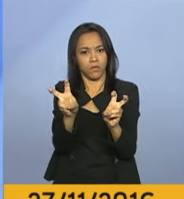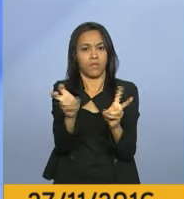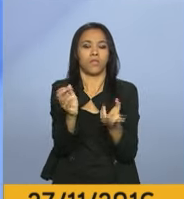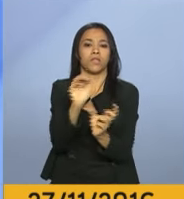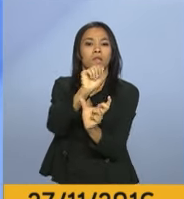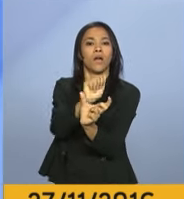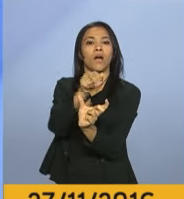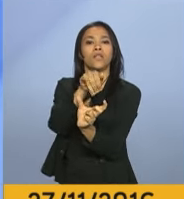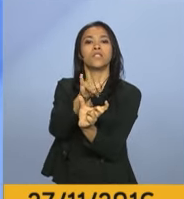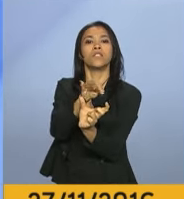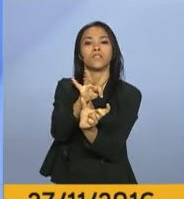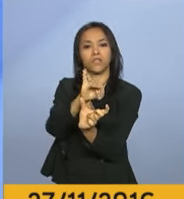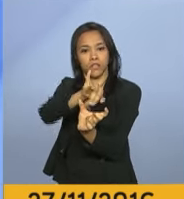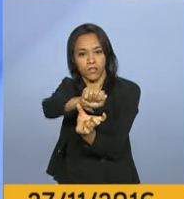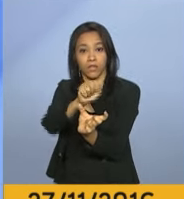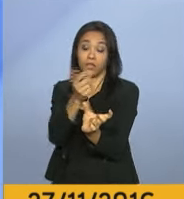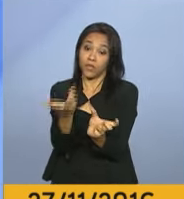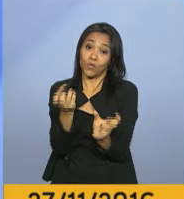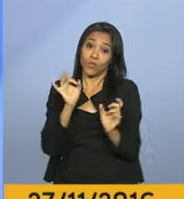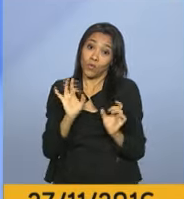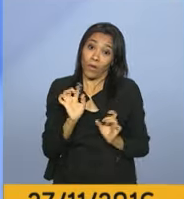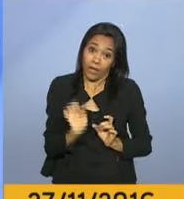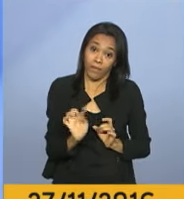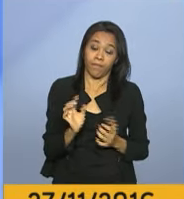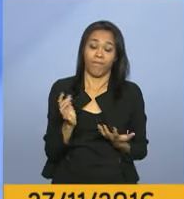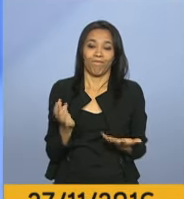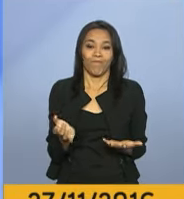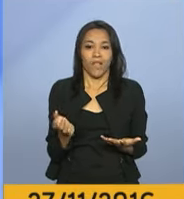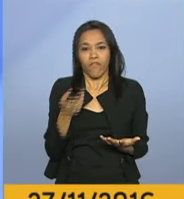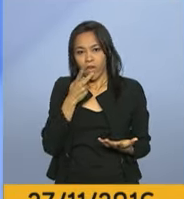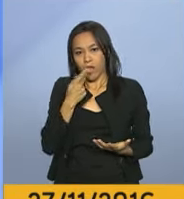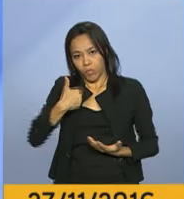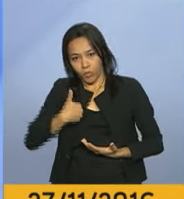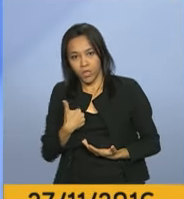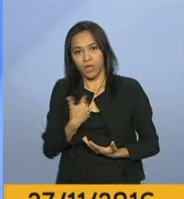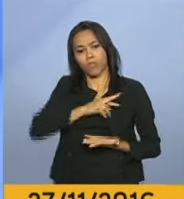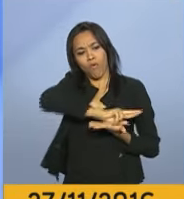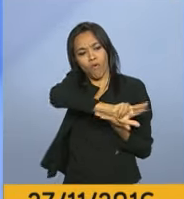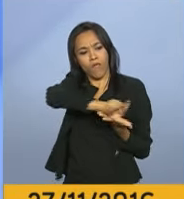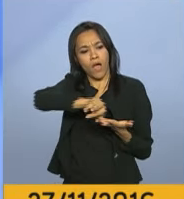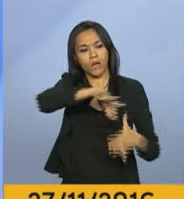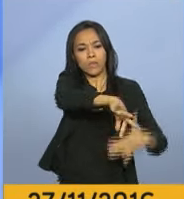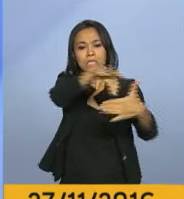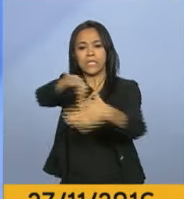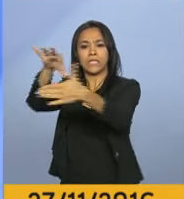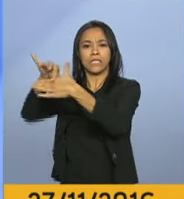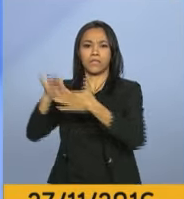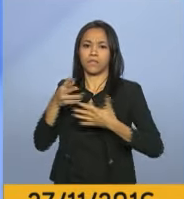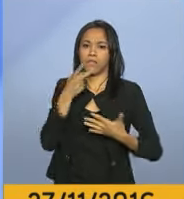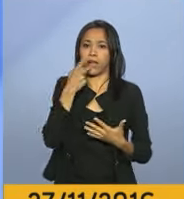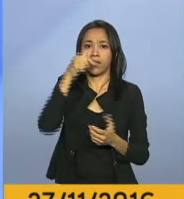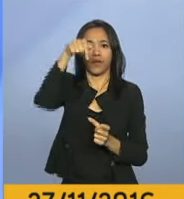que a questão colocada por mim e por vários líderes, que nós não podíamos estar tratando de anistia